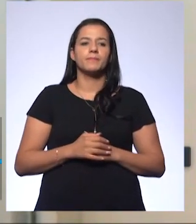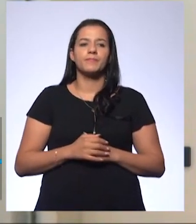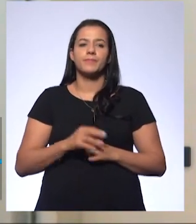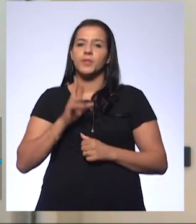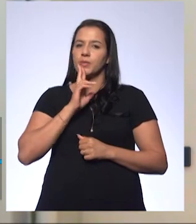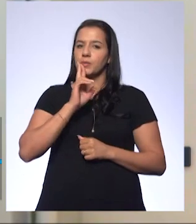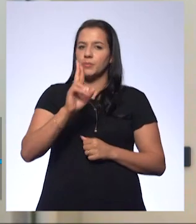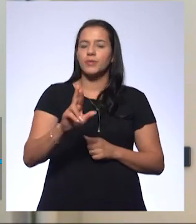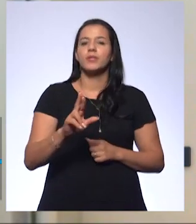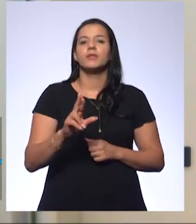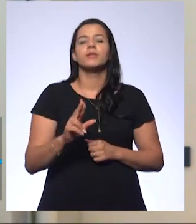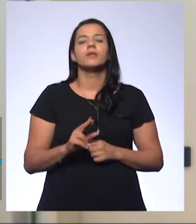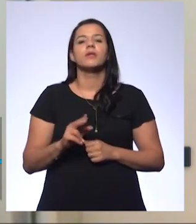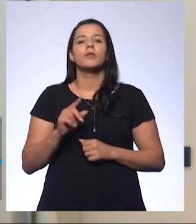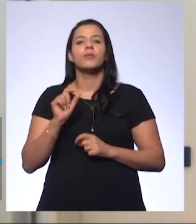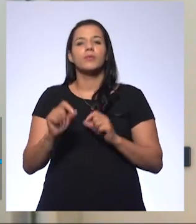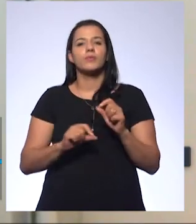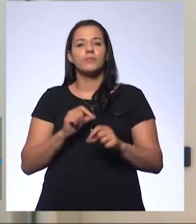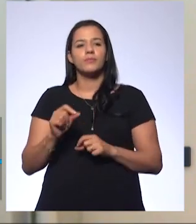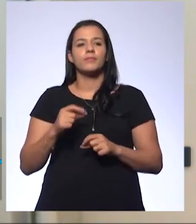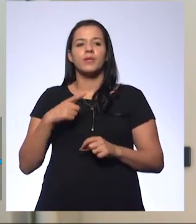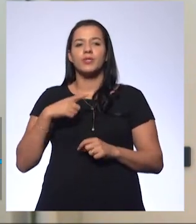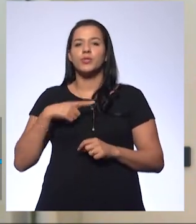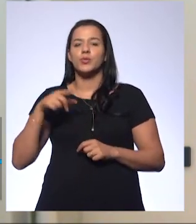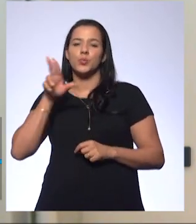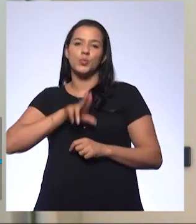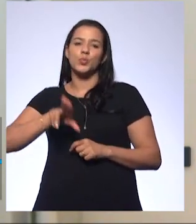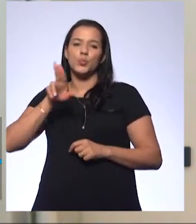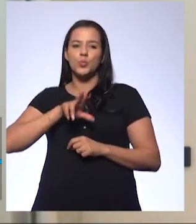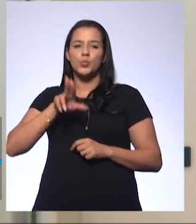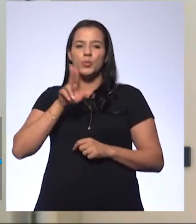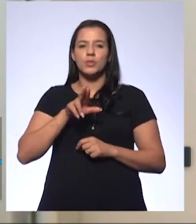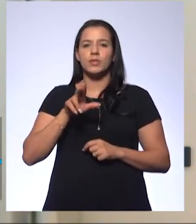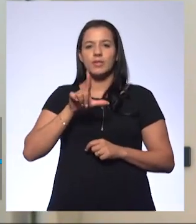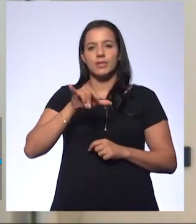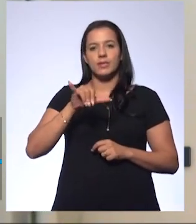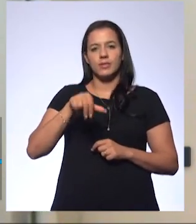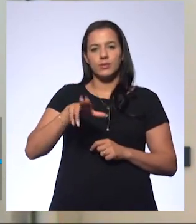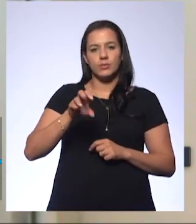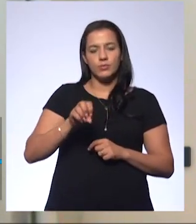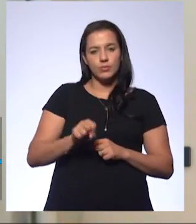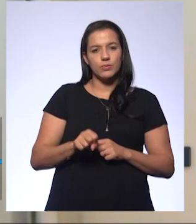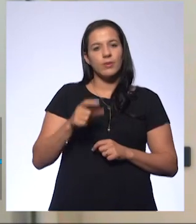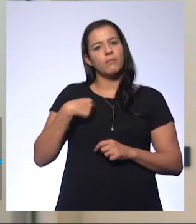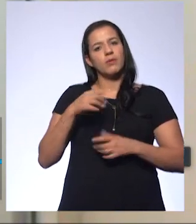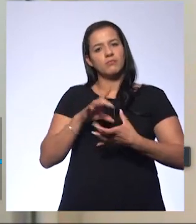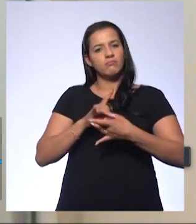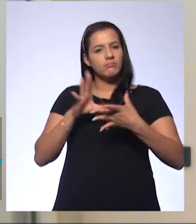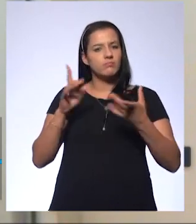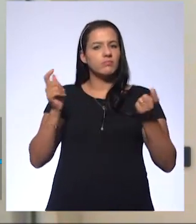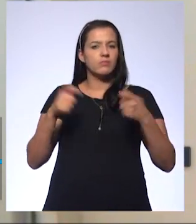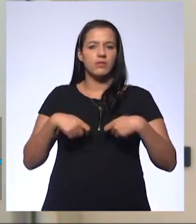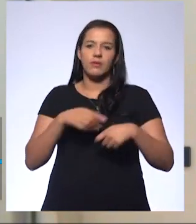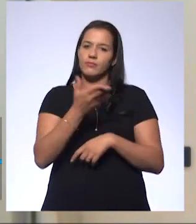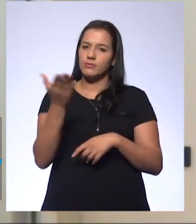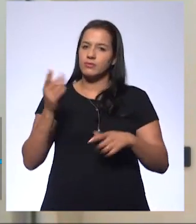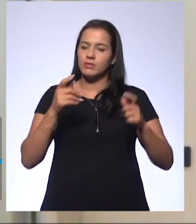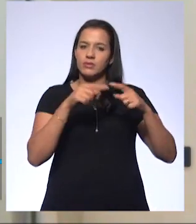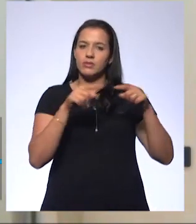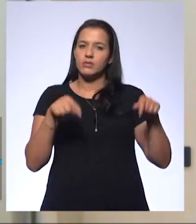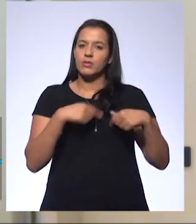né? Isótopos, que também tem um conceito bem próximo a isso, mas que tem uns detalhezinhos a